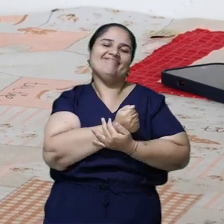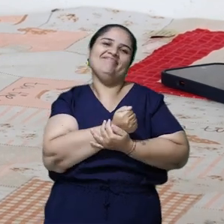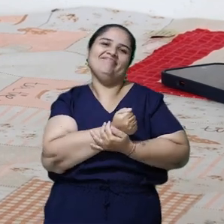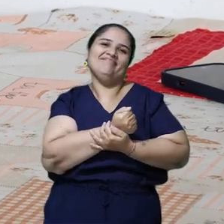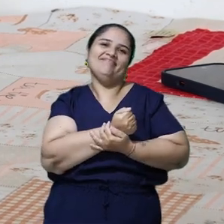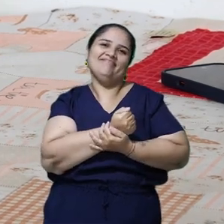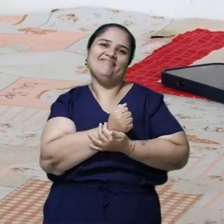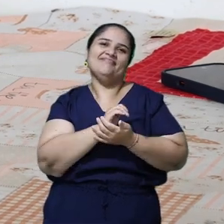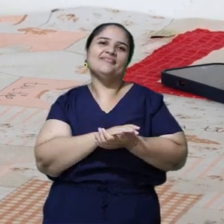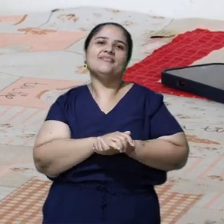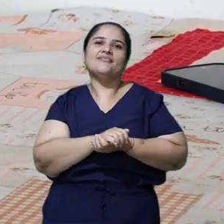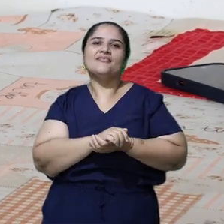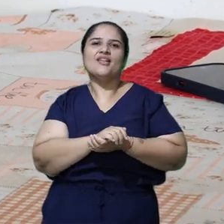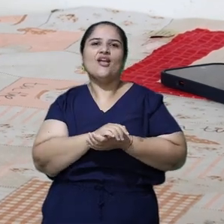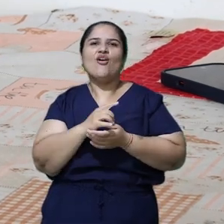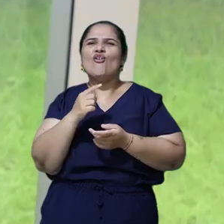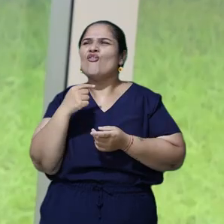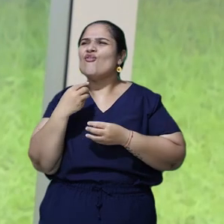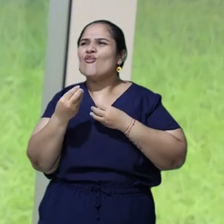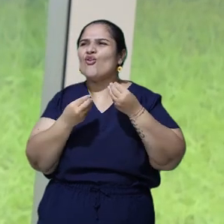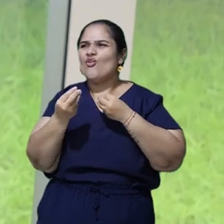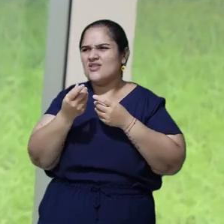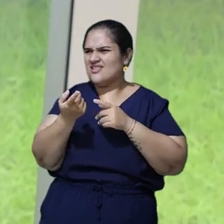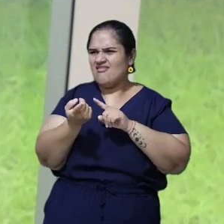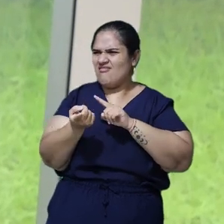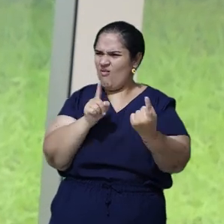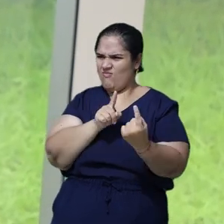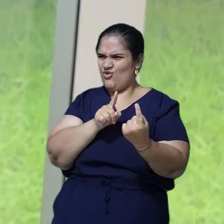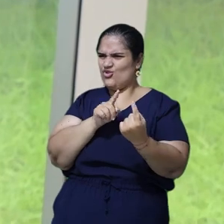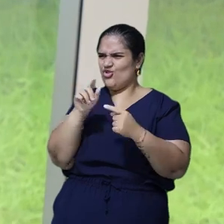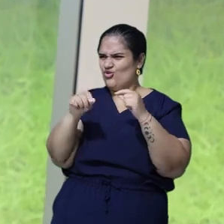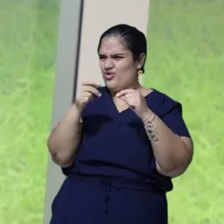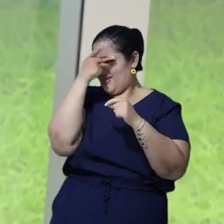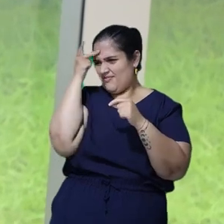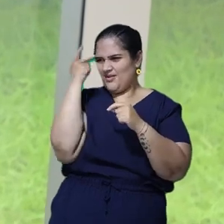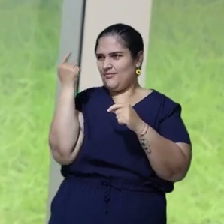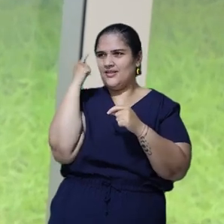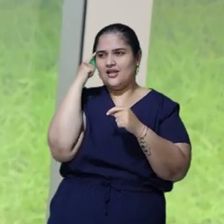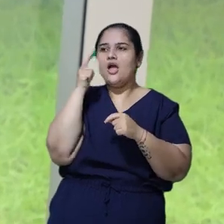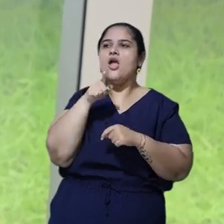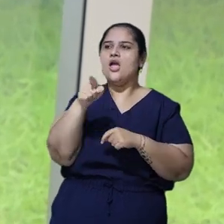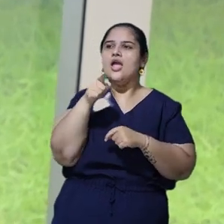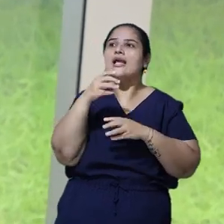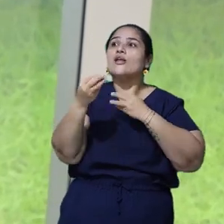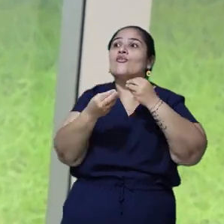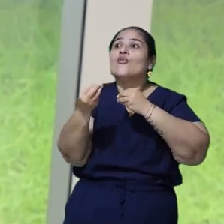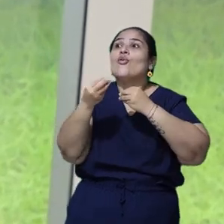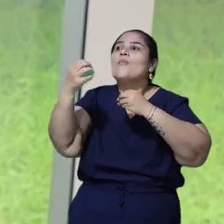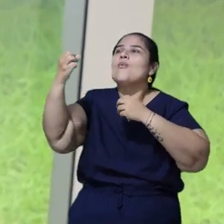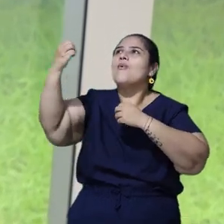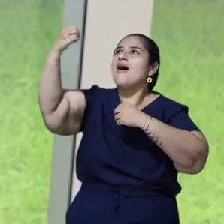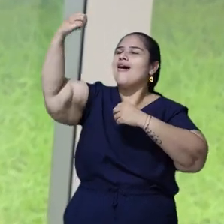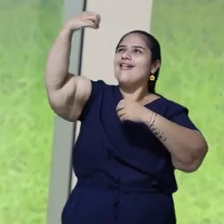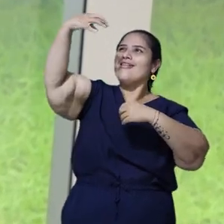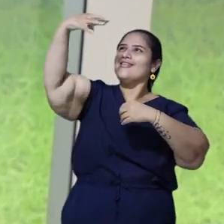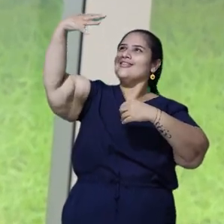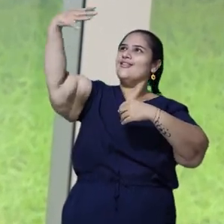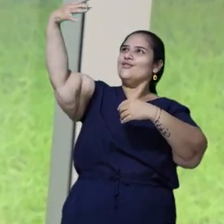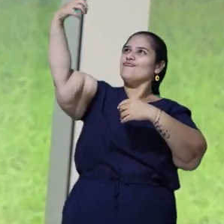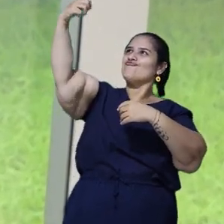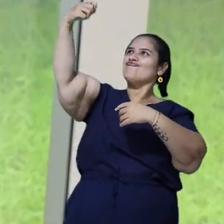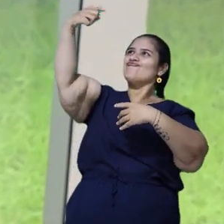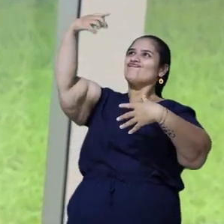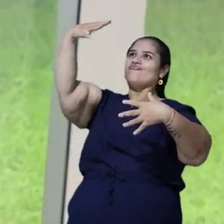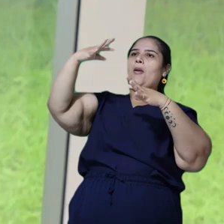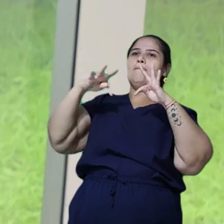foi muito o oposto do que as pessoas pensam. Eu acho que a Nayara foi uma luz para todos os outros pacientes que estão passando